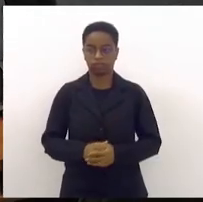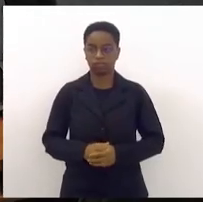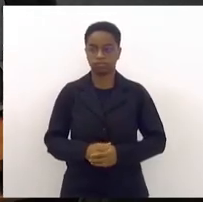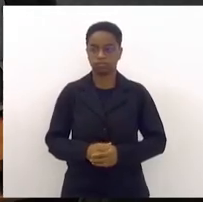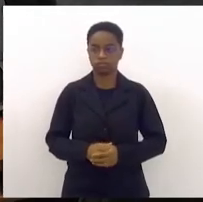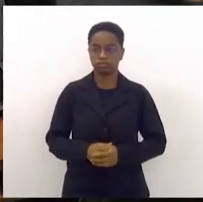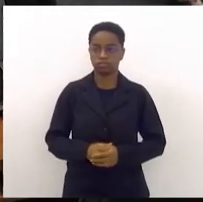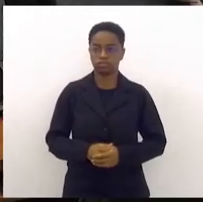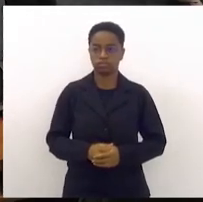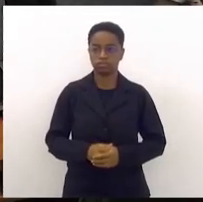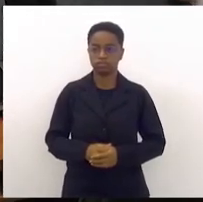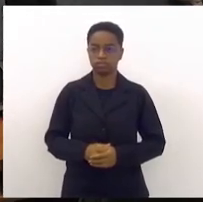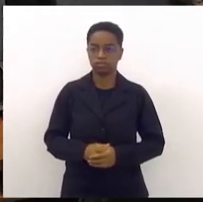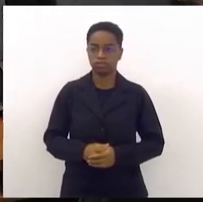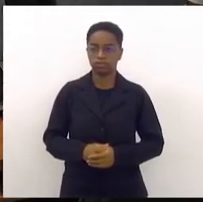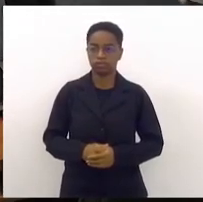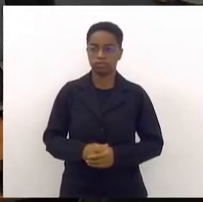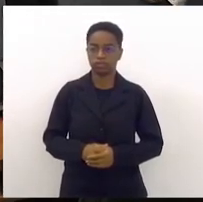Deputada Marina, do MST,